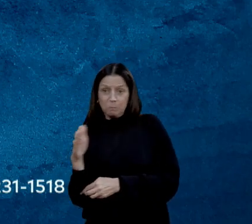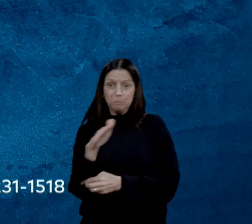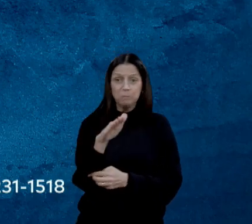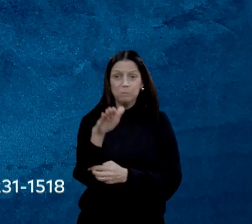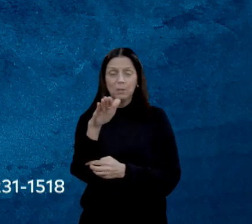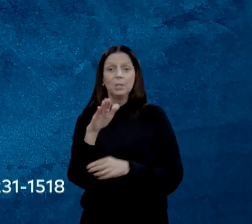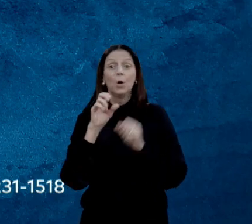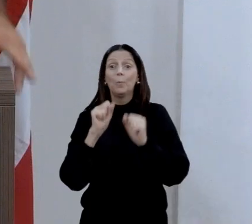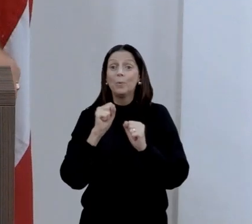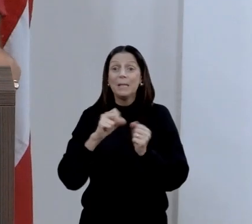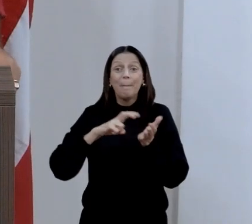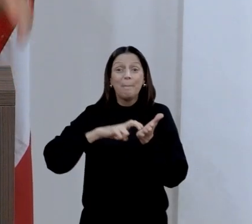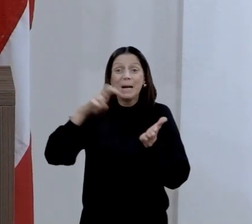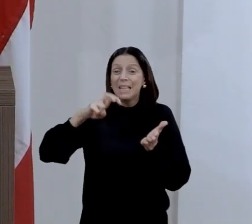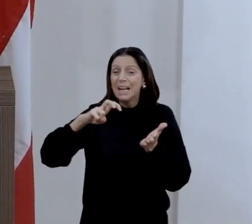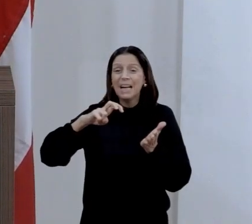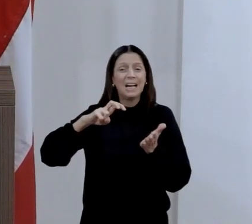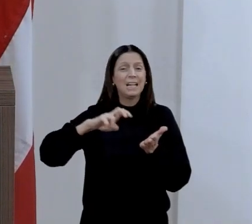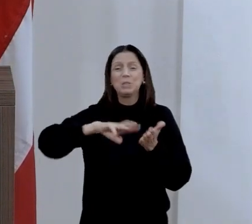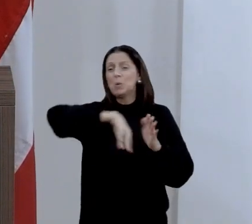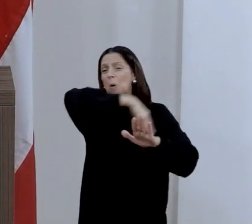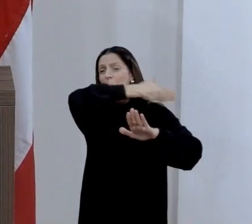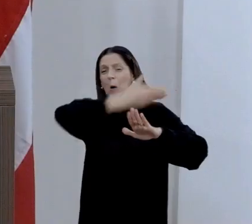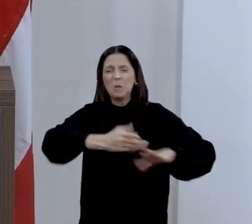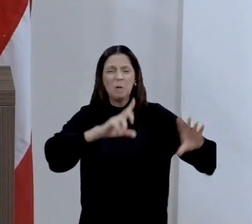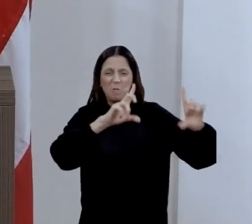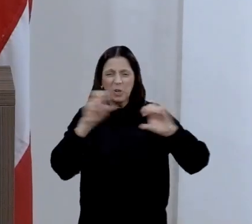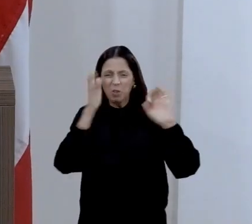a manhã inteira, o dia inteiro, mostrando fotos,